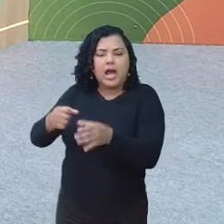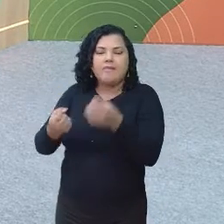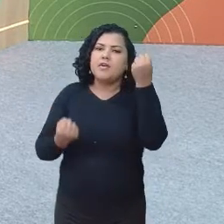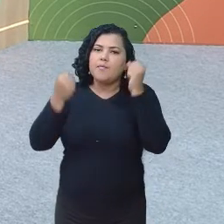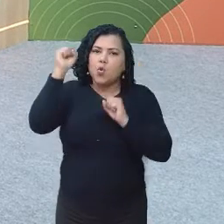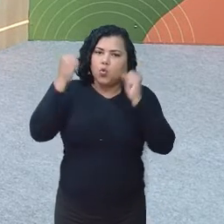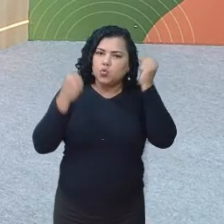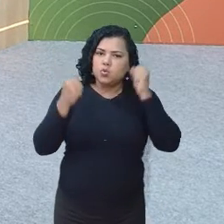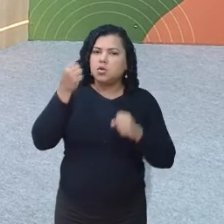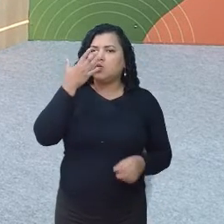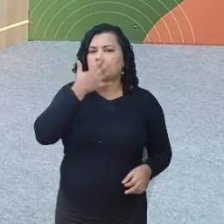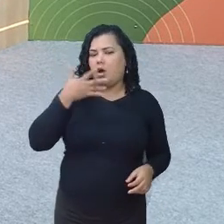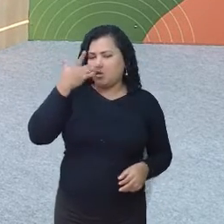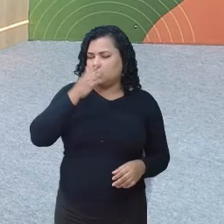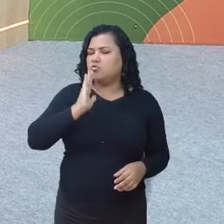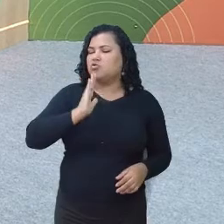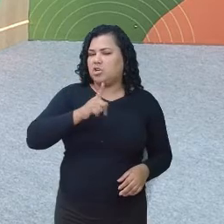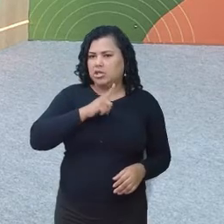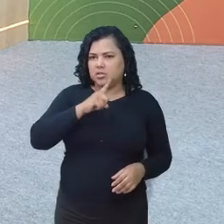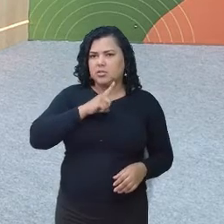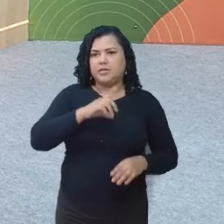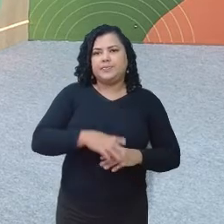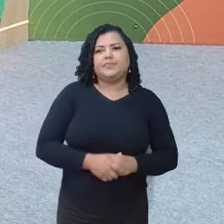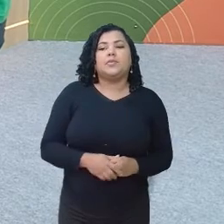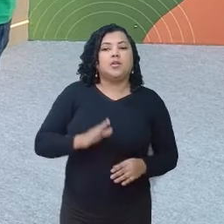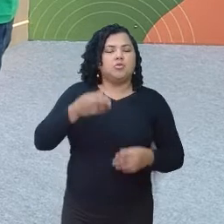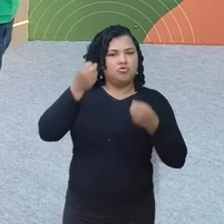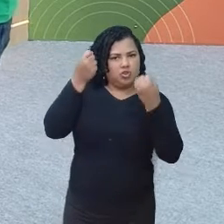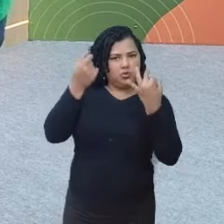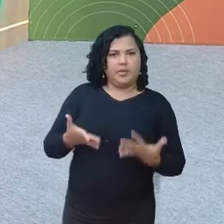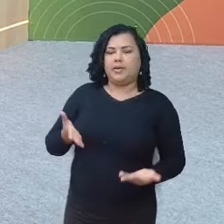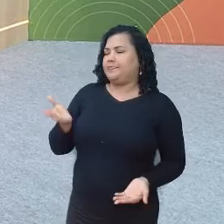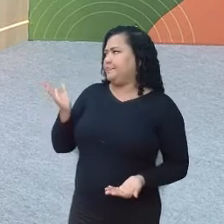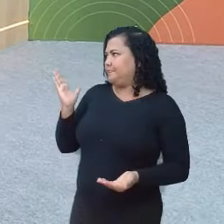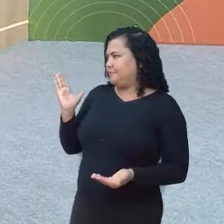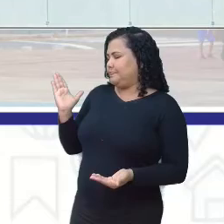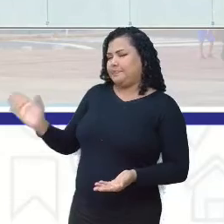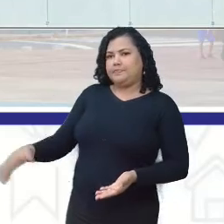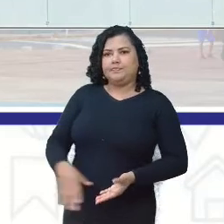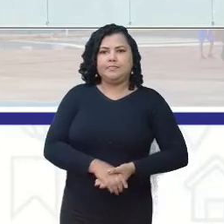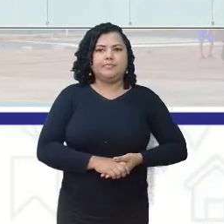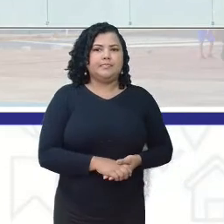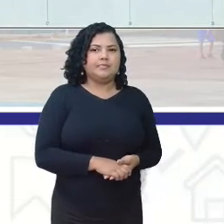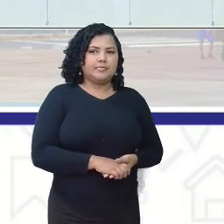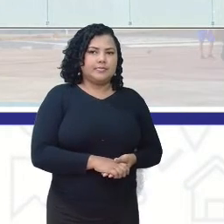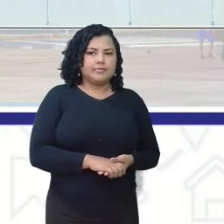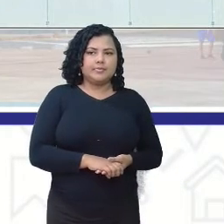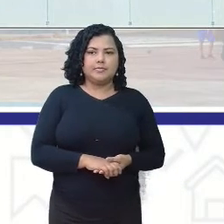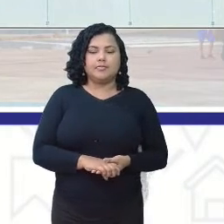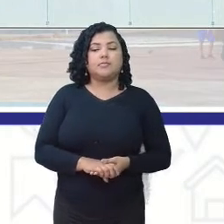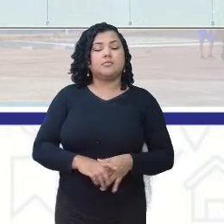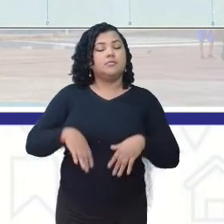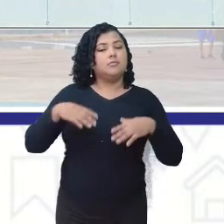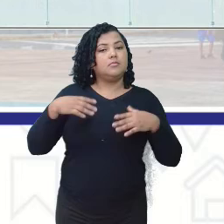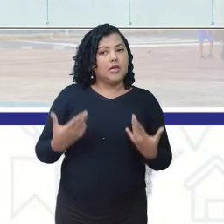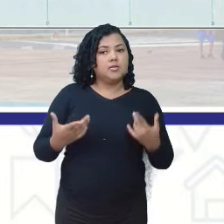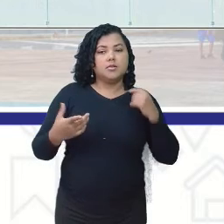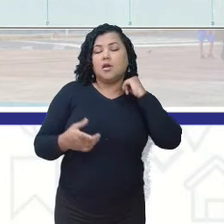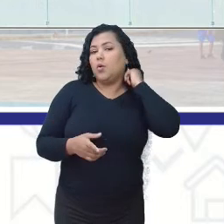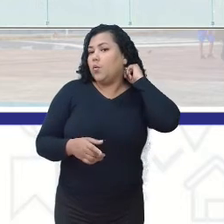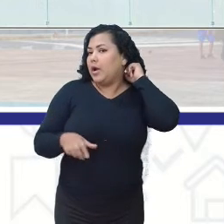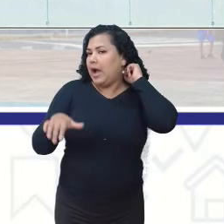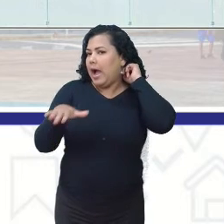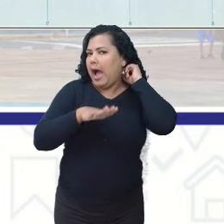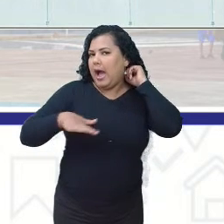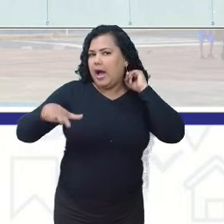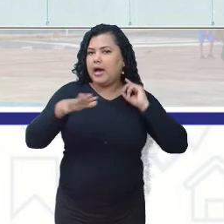vamos adiantar. Acabei de falar para vocês a experiência, né, em territórios